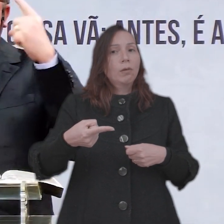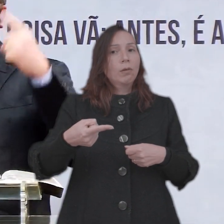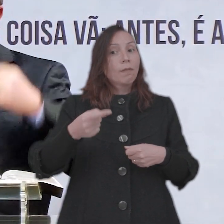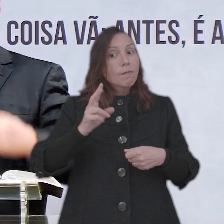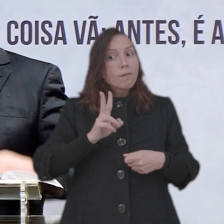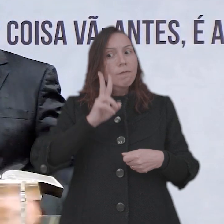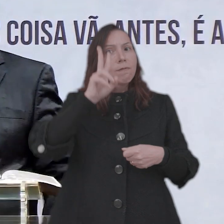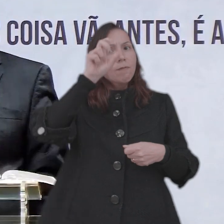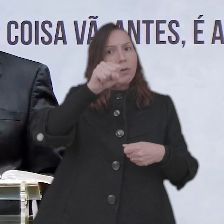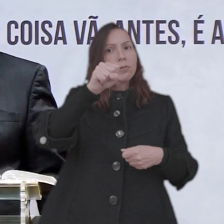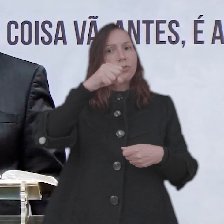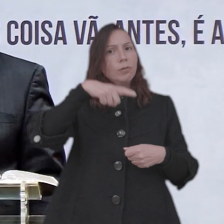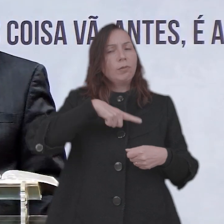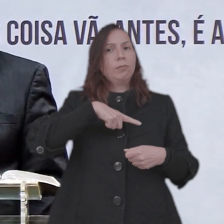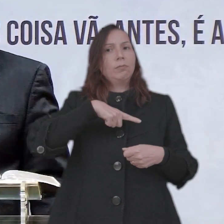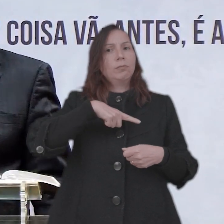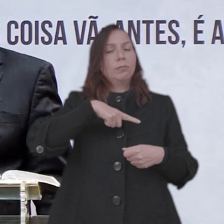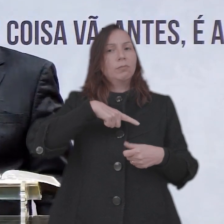sede fortes.